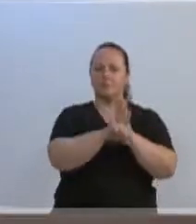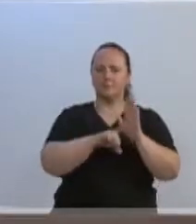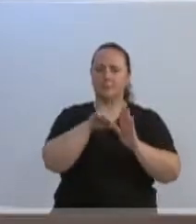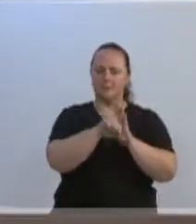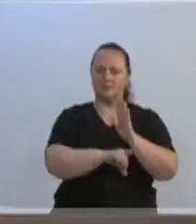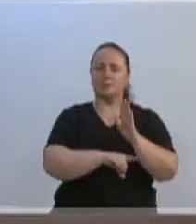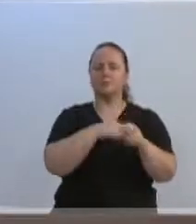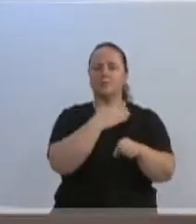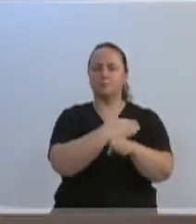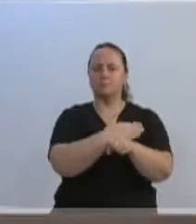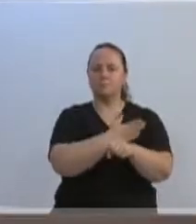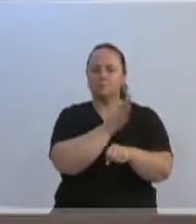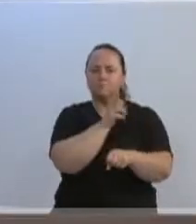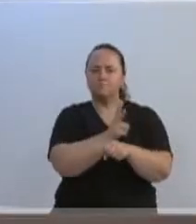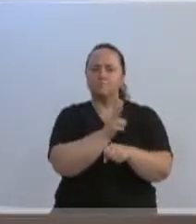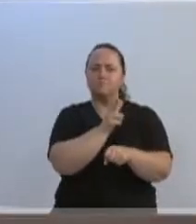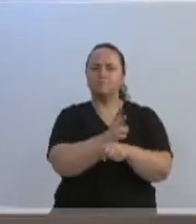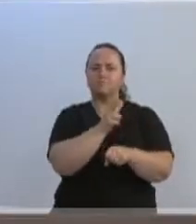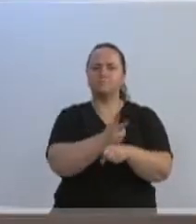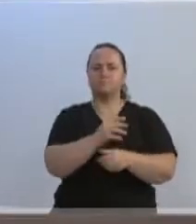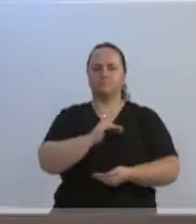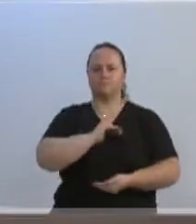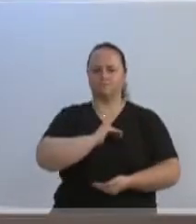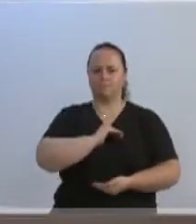de defesa civil